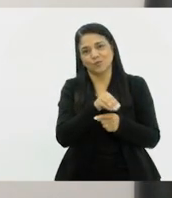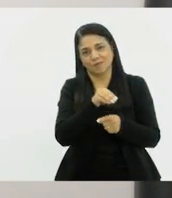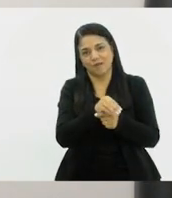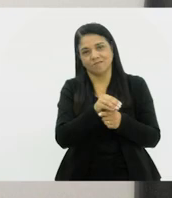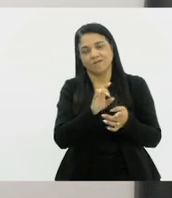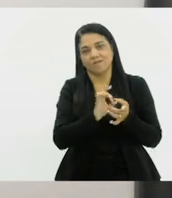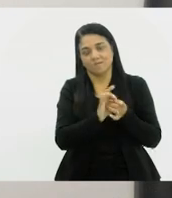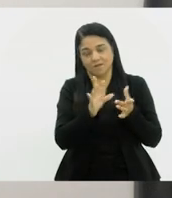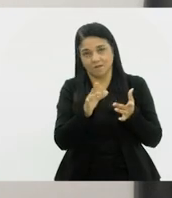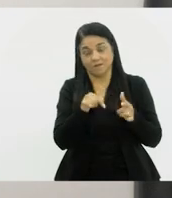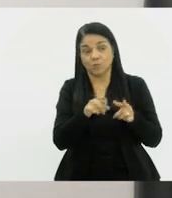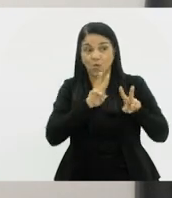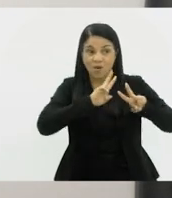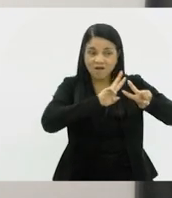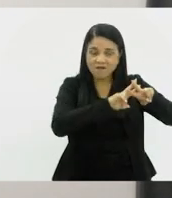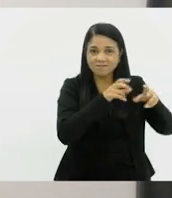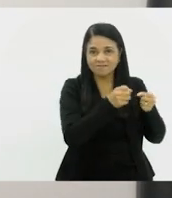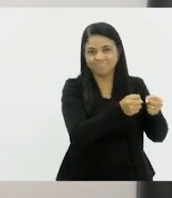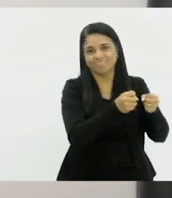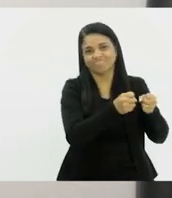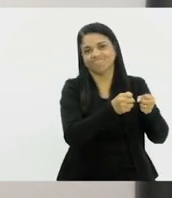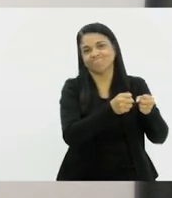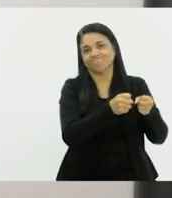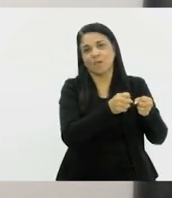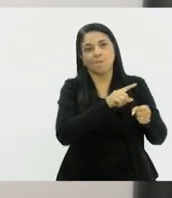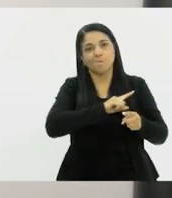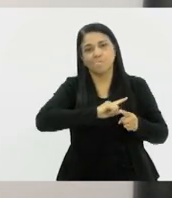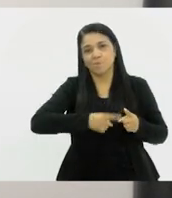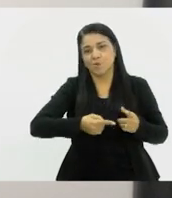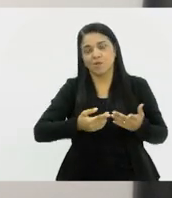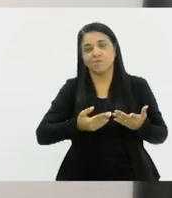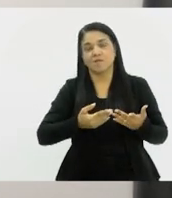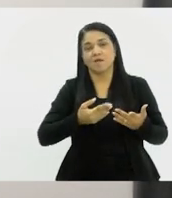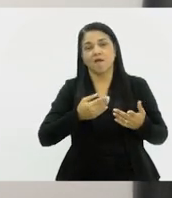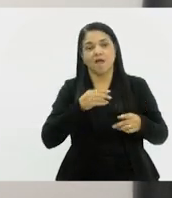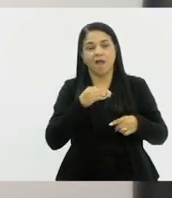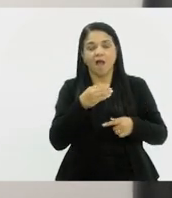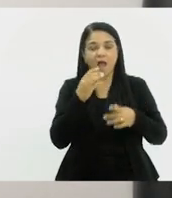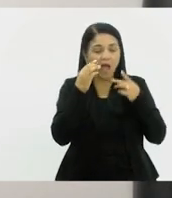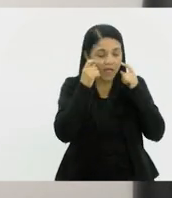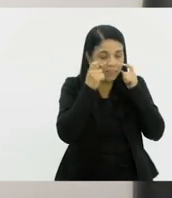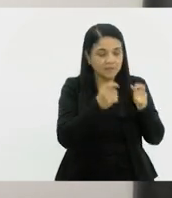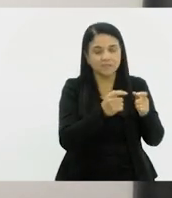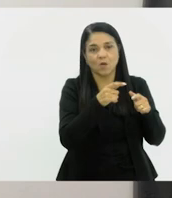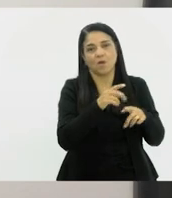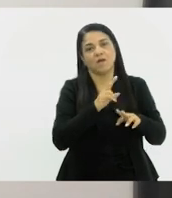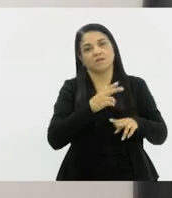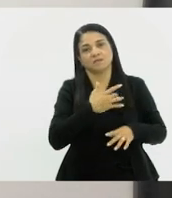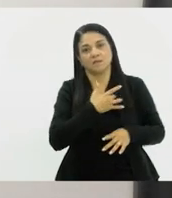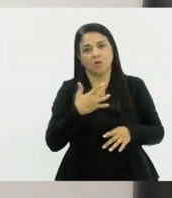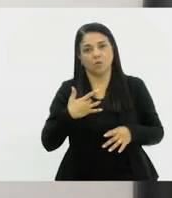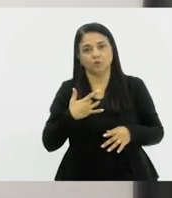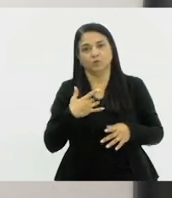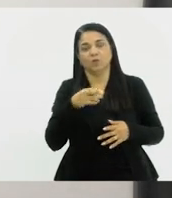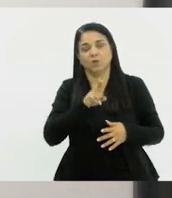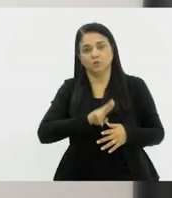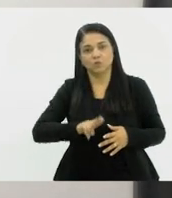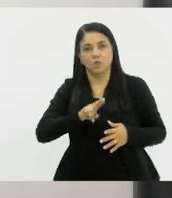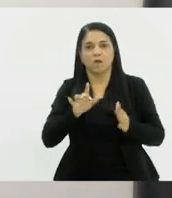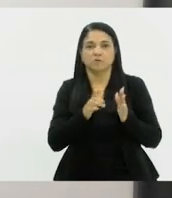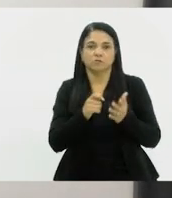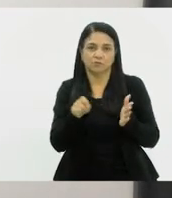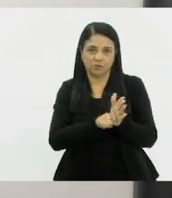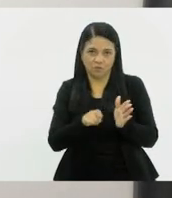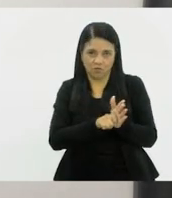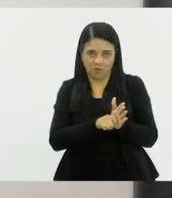o encarceramento Ele nega a possibilidade da atenção à saúde integral dos usuários e usuárias de drogas e o que a gente tá